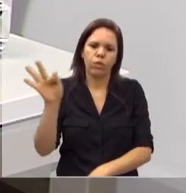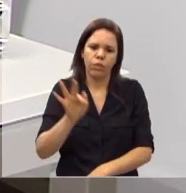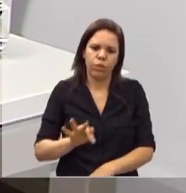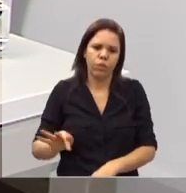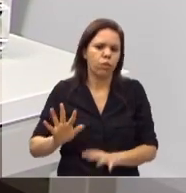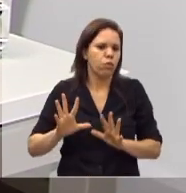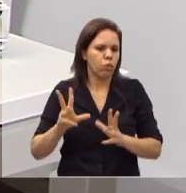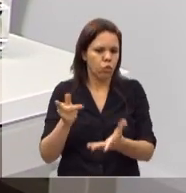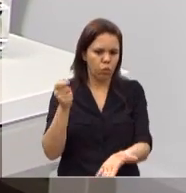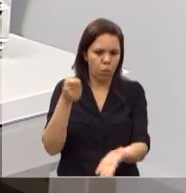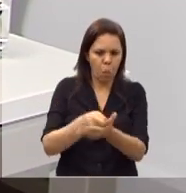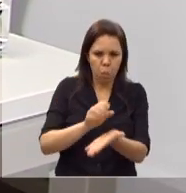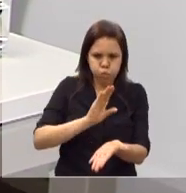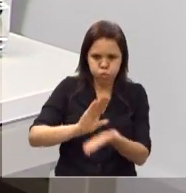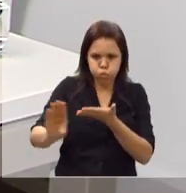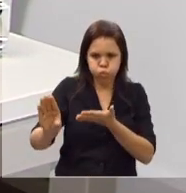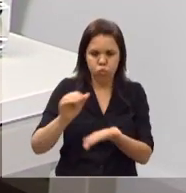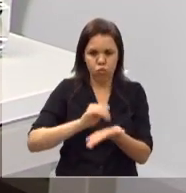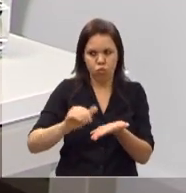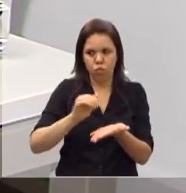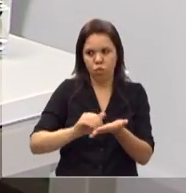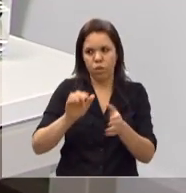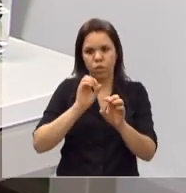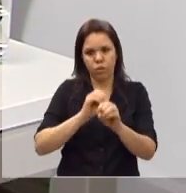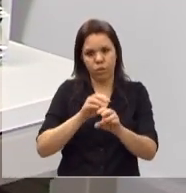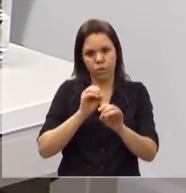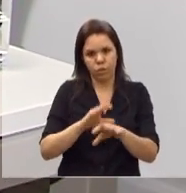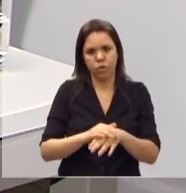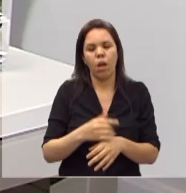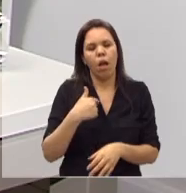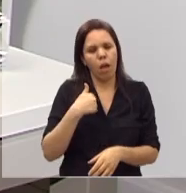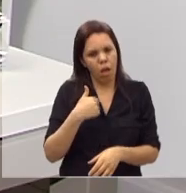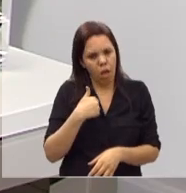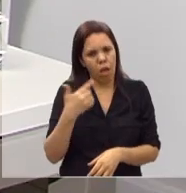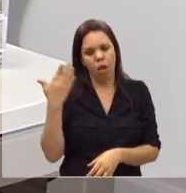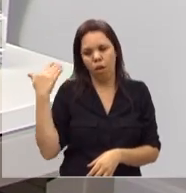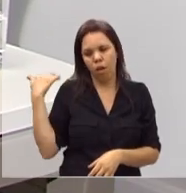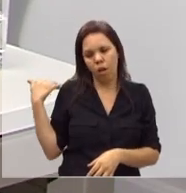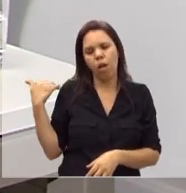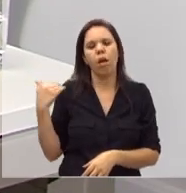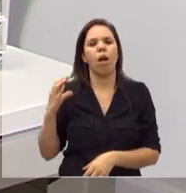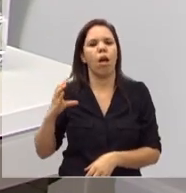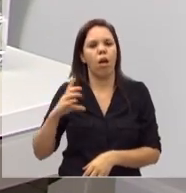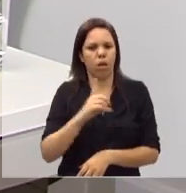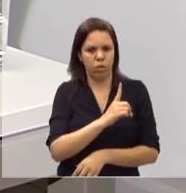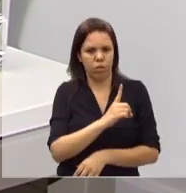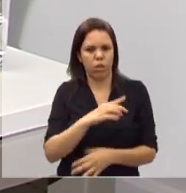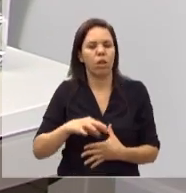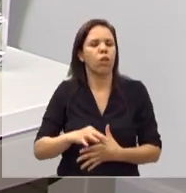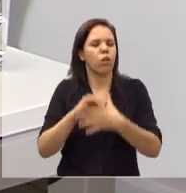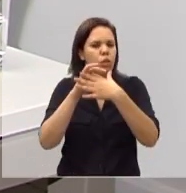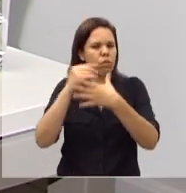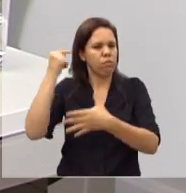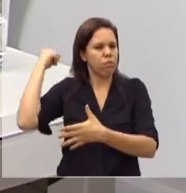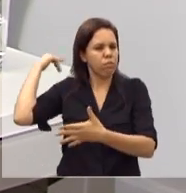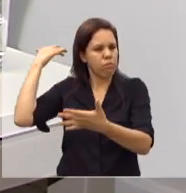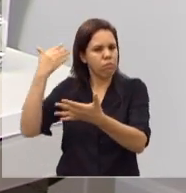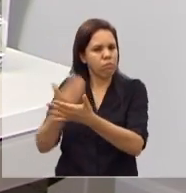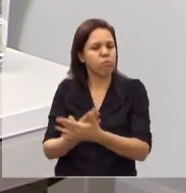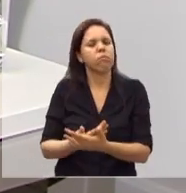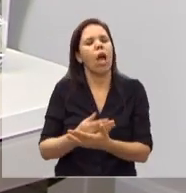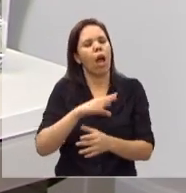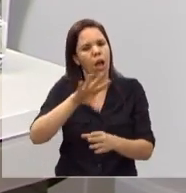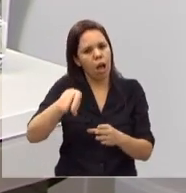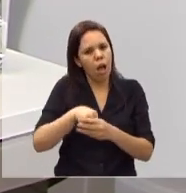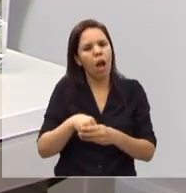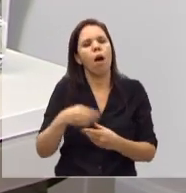tudo pago pela Secretaria de Educação. Então eu coordenei naquela época e a gente conseguiu fazer agregar muitas